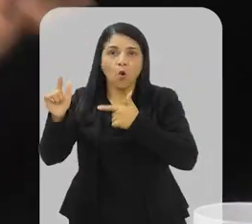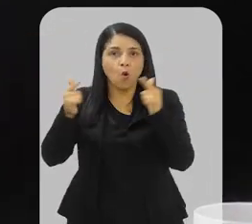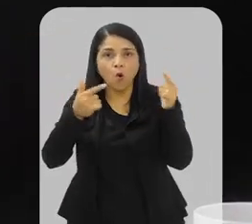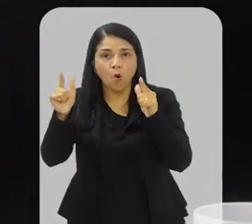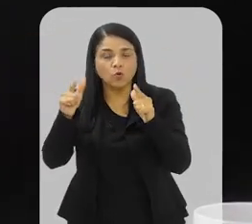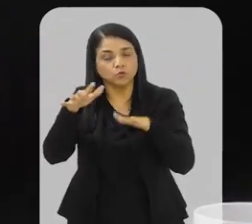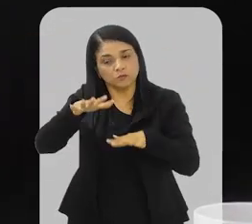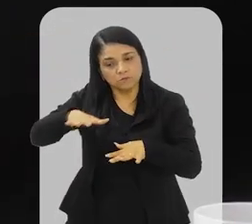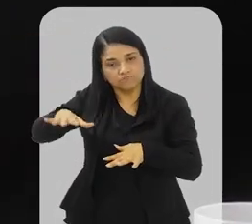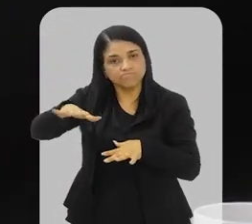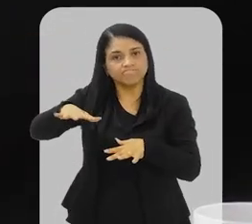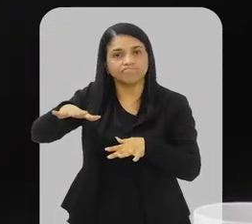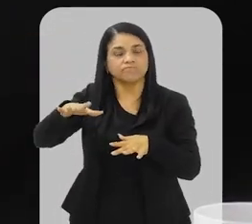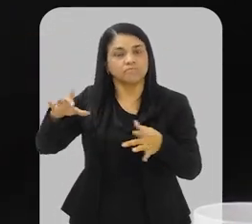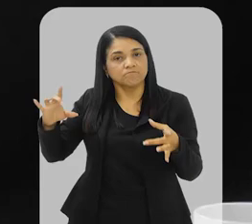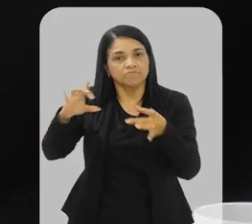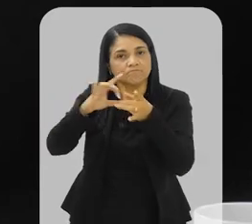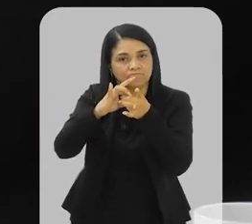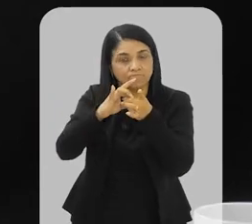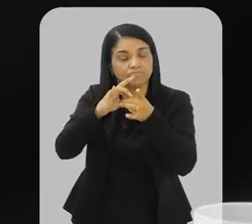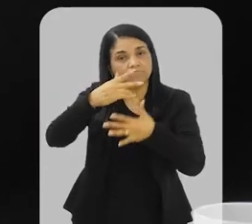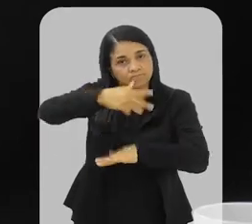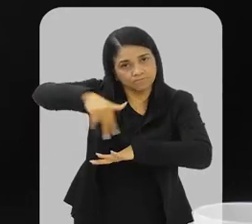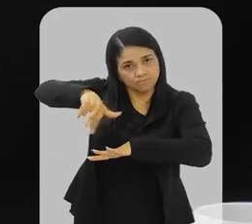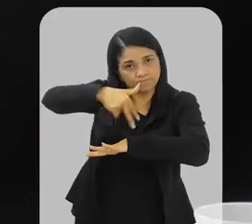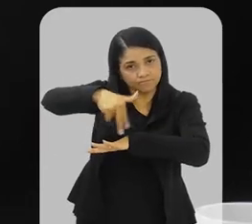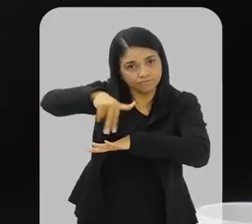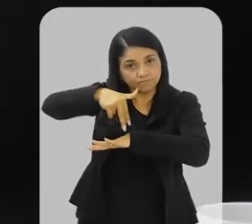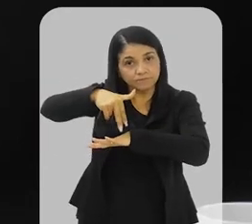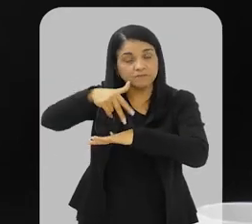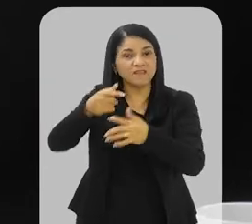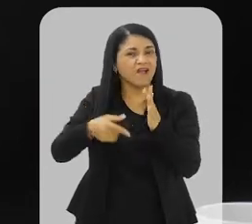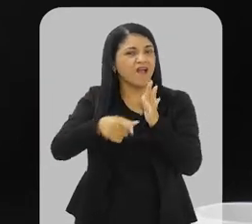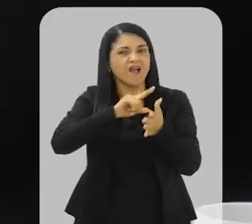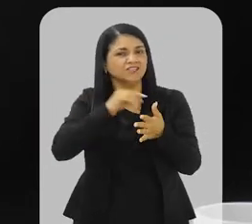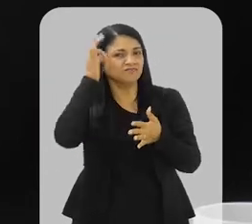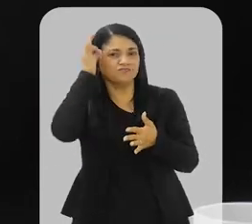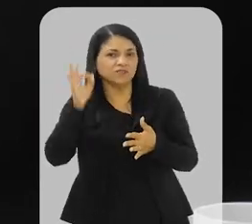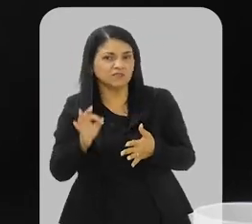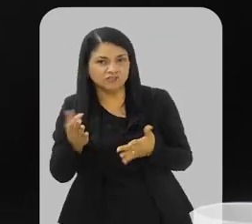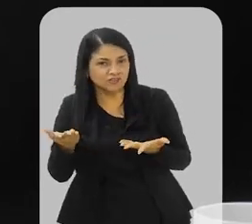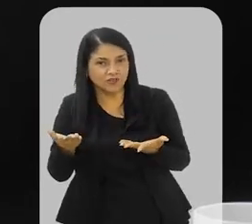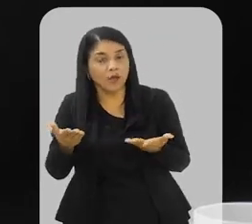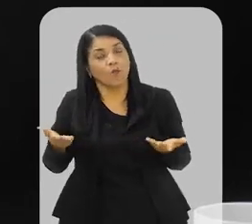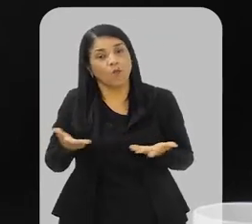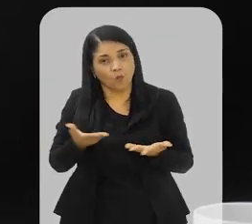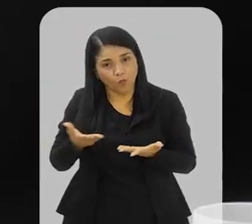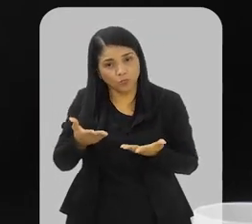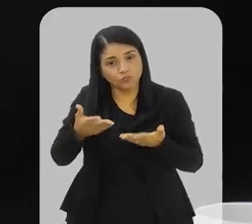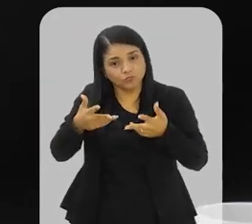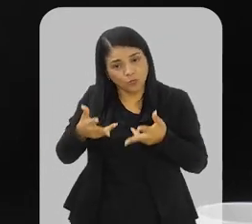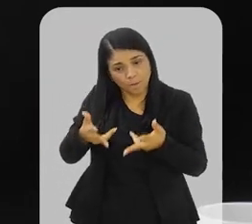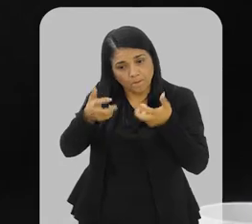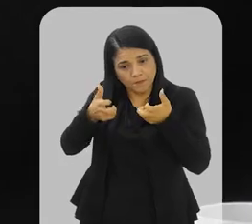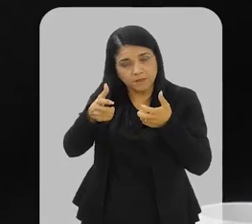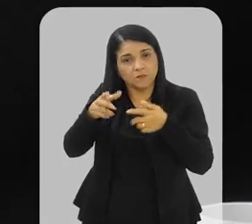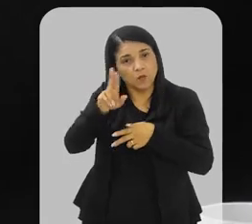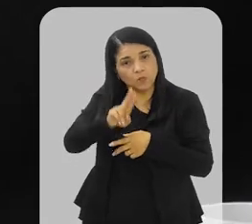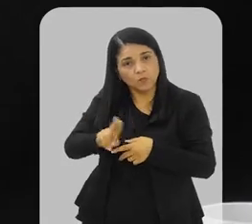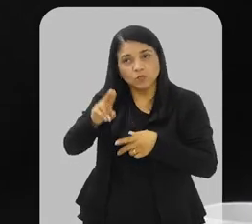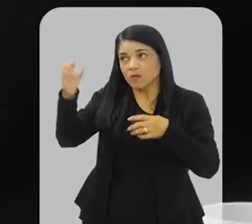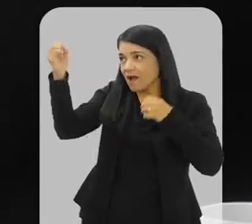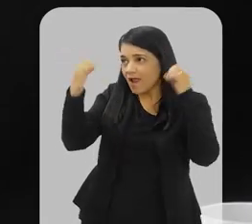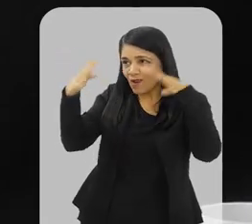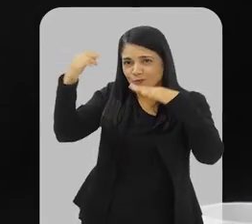é luz agora né então você tem outros ambientes que envolvem a a coreografia que antigamente as pessoas nem